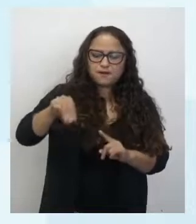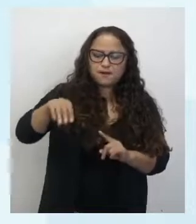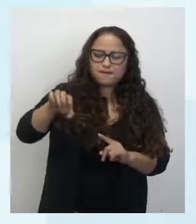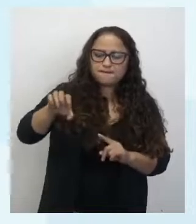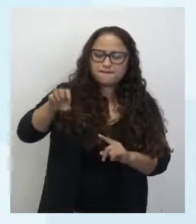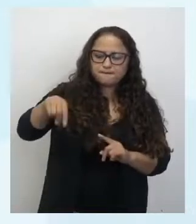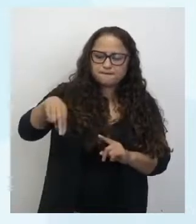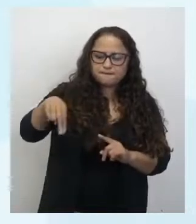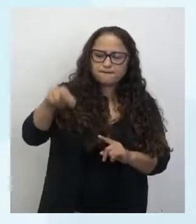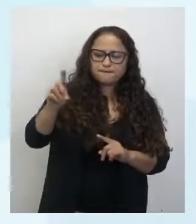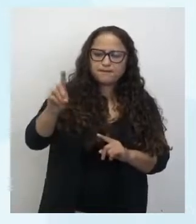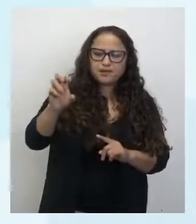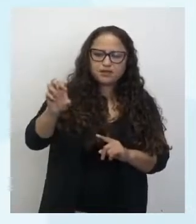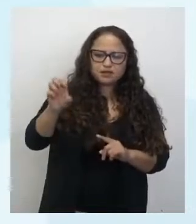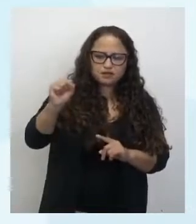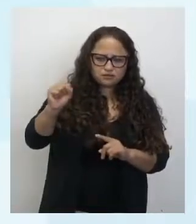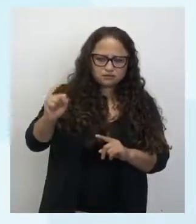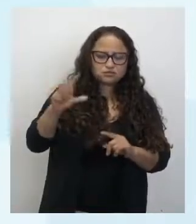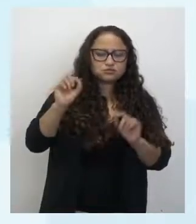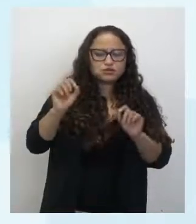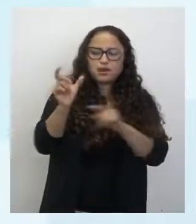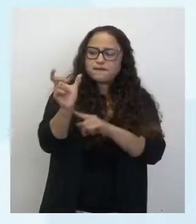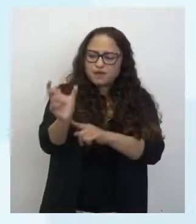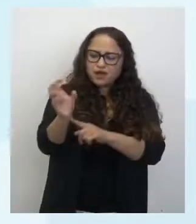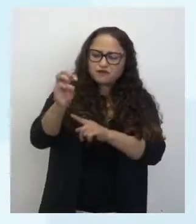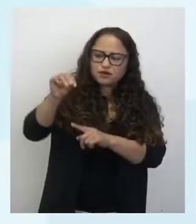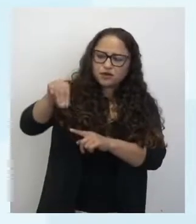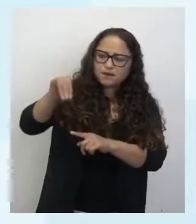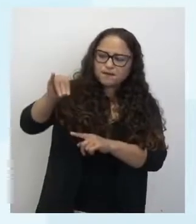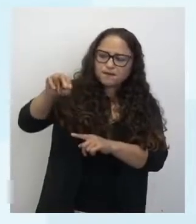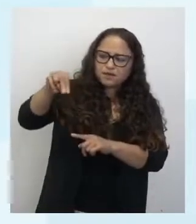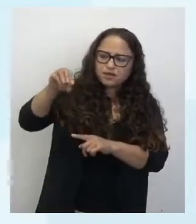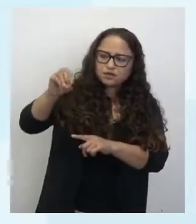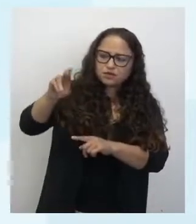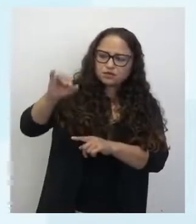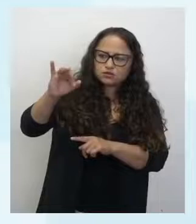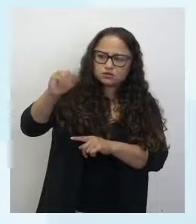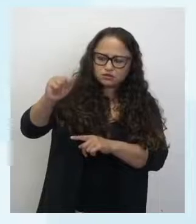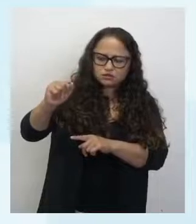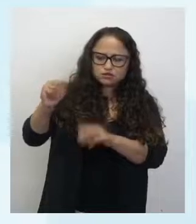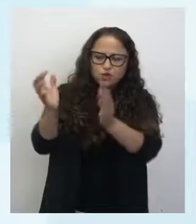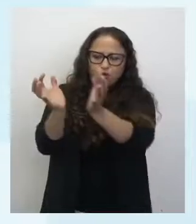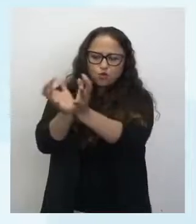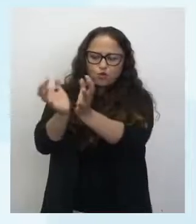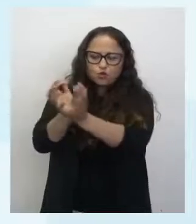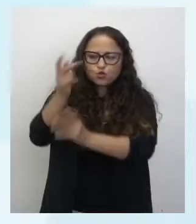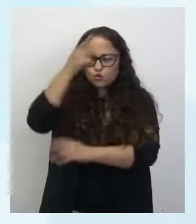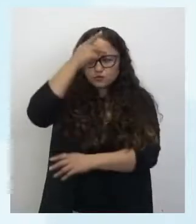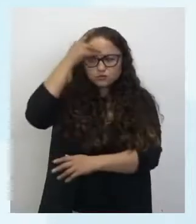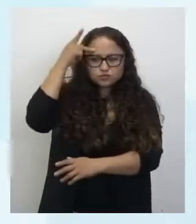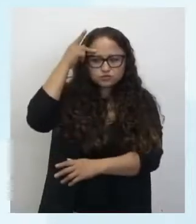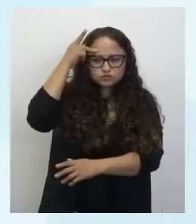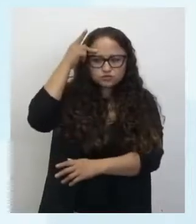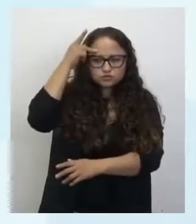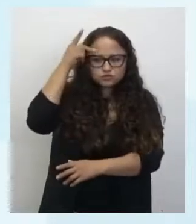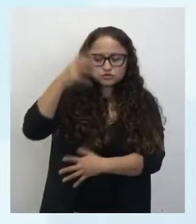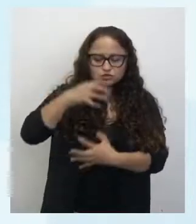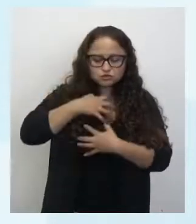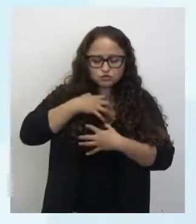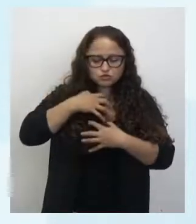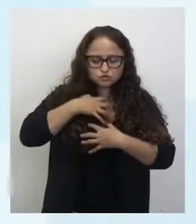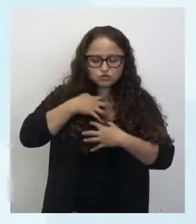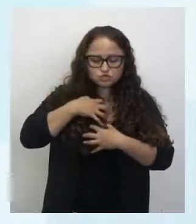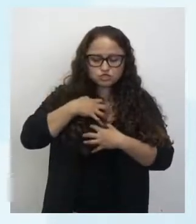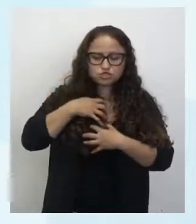ele fala que a questão da palavra minoria, né, ela se remete a um grupo de pessoas que se, de algum modo,